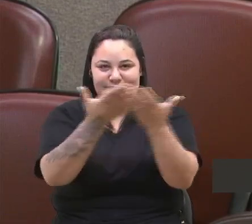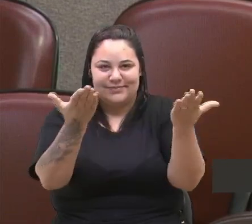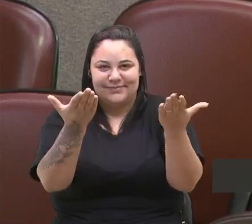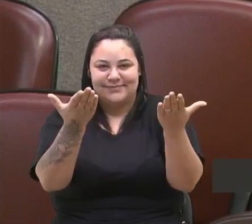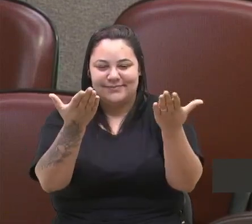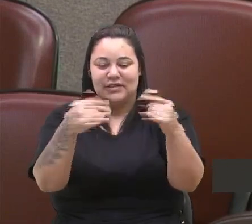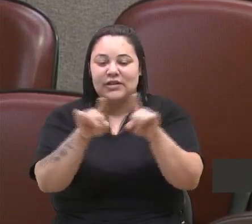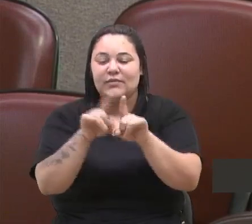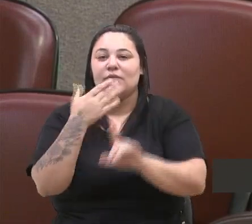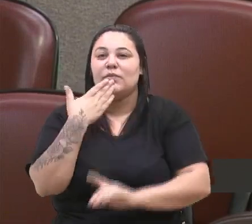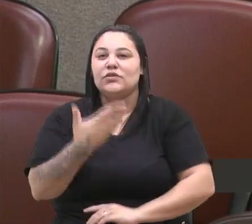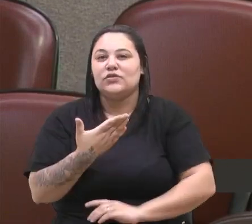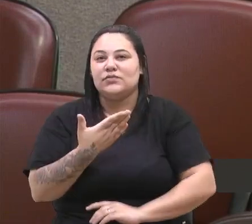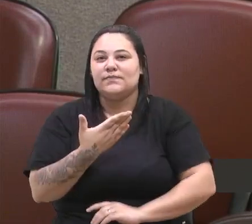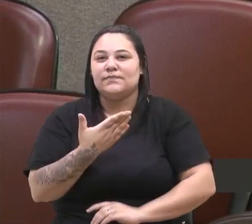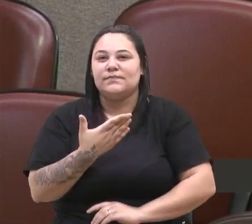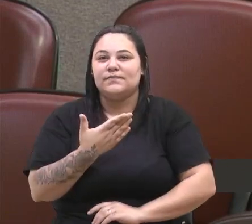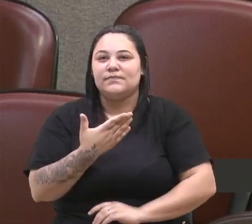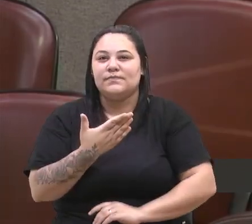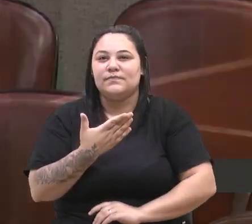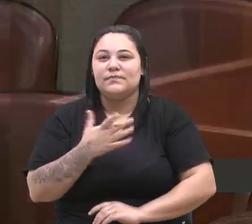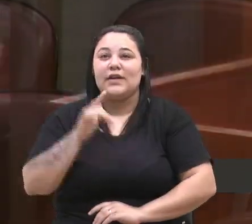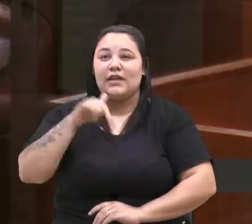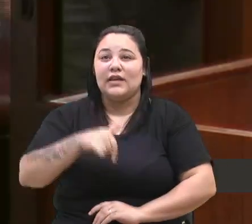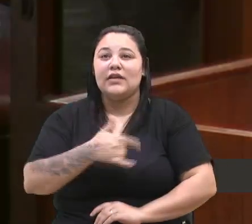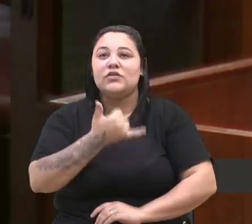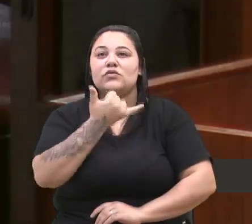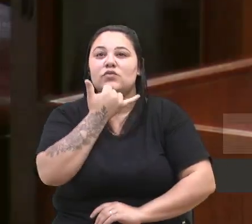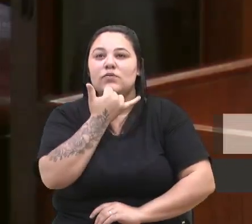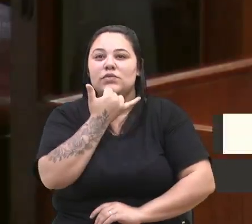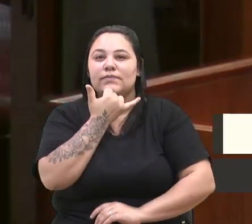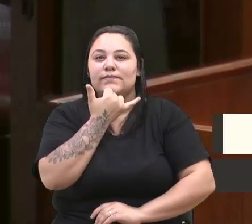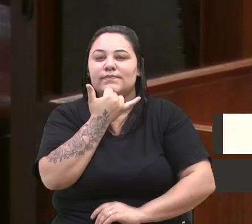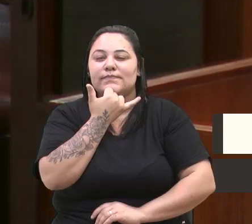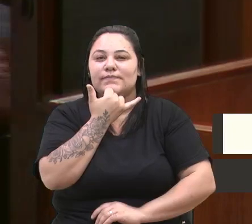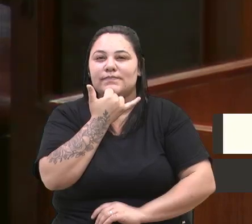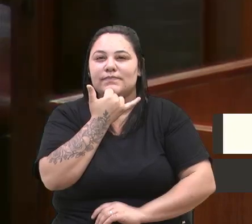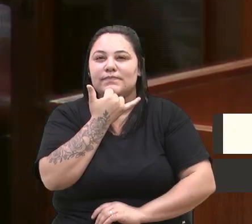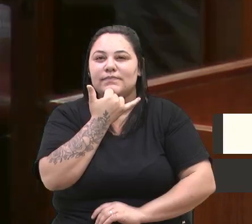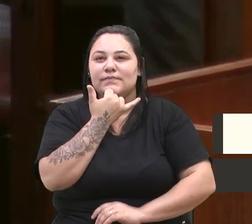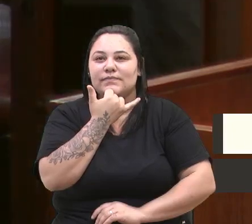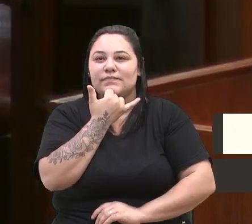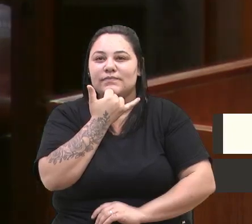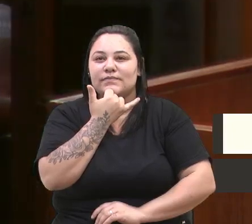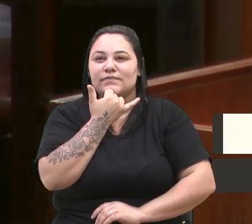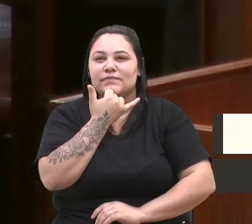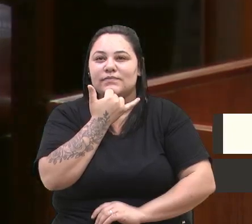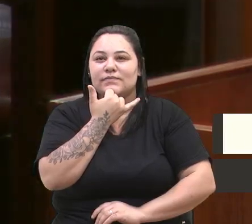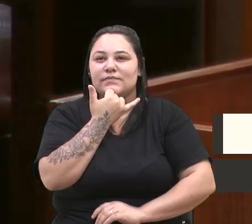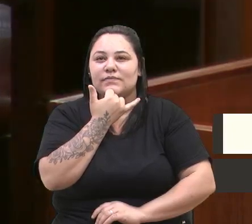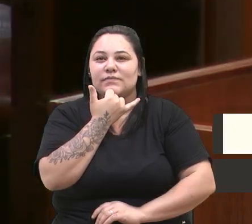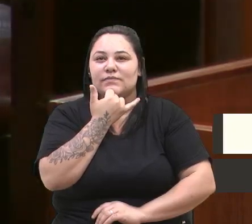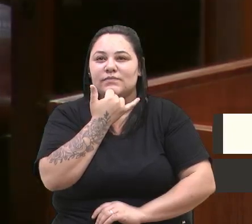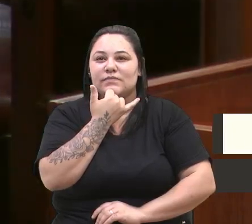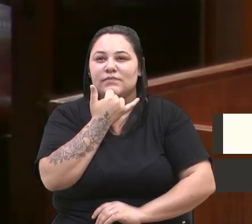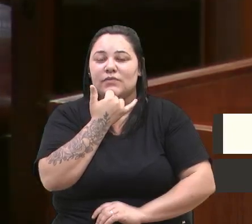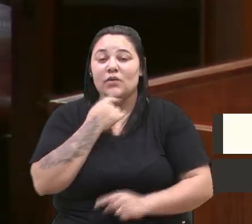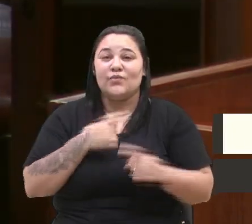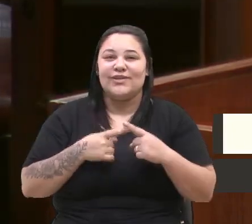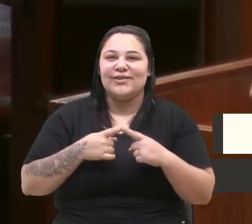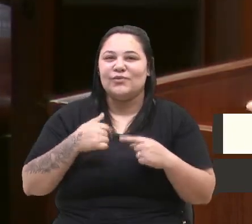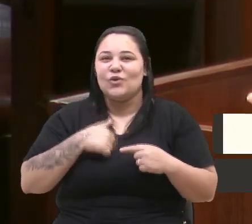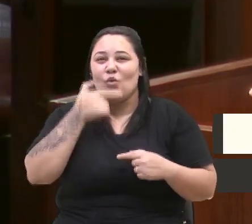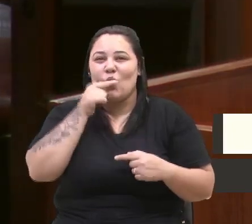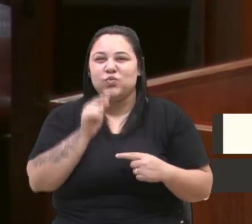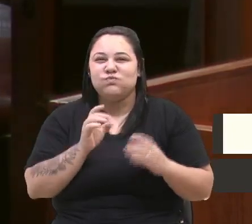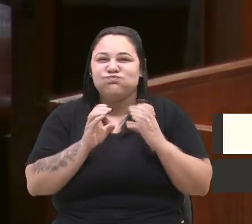eu peço aqui desculpas por talvez não ter dado da minha parte toda a